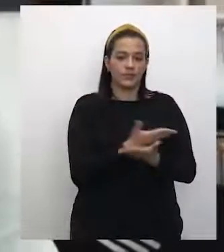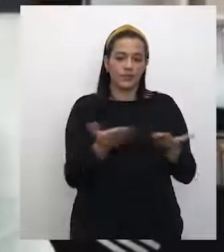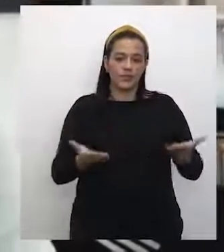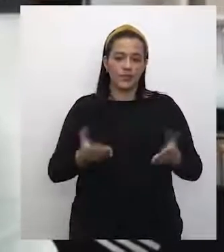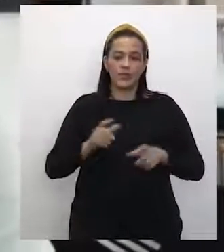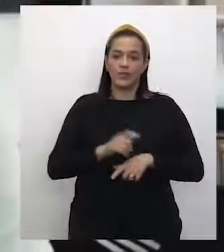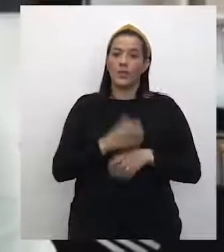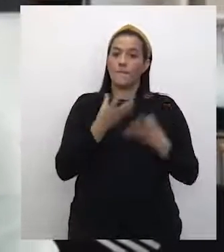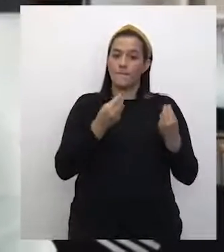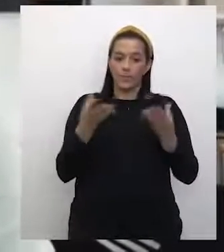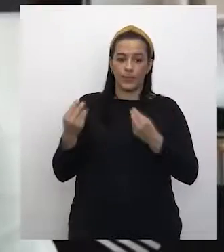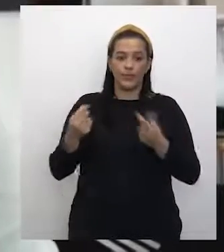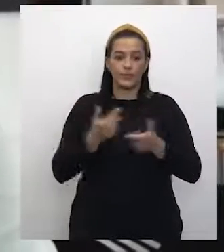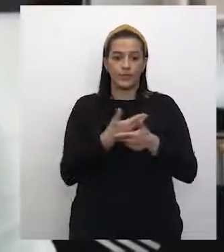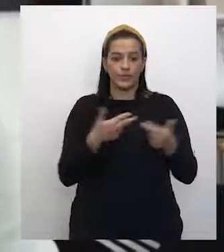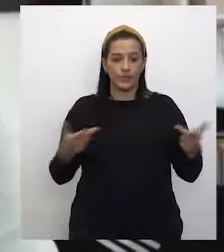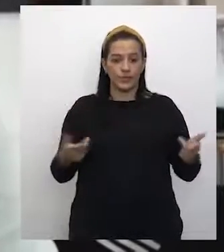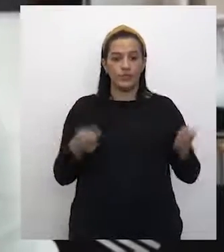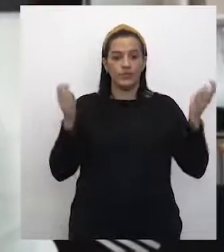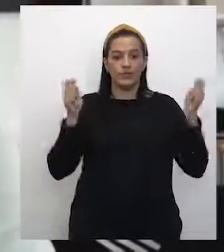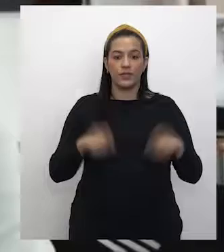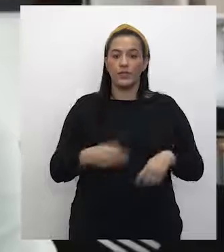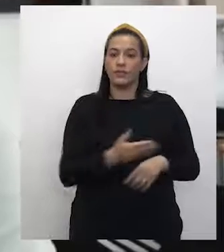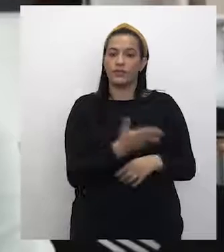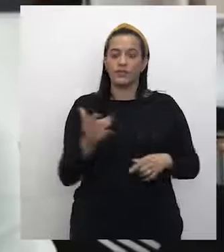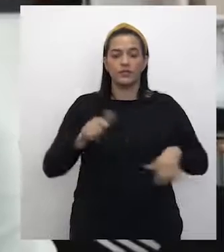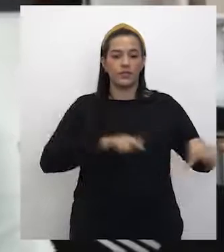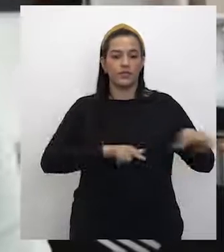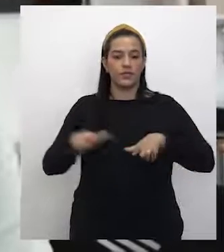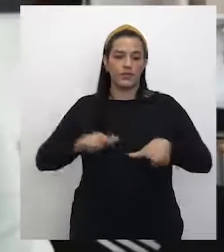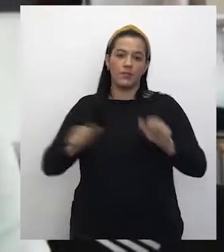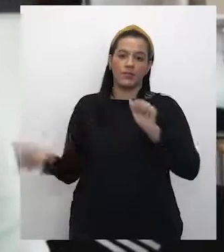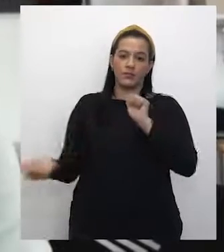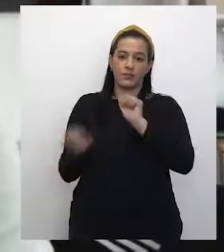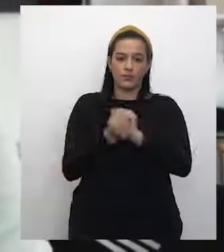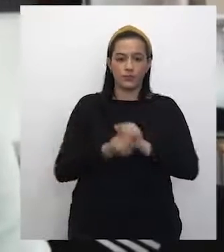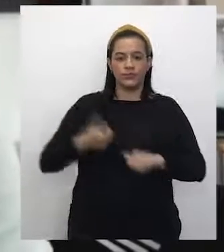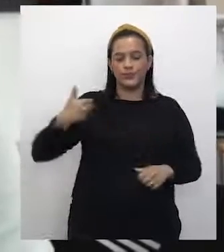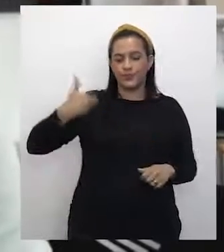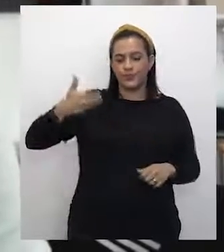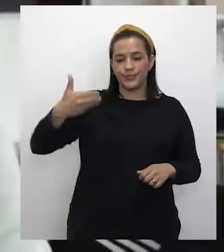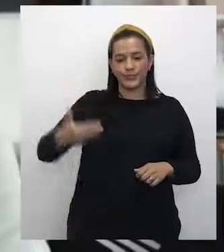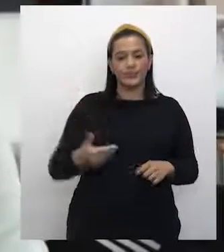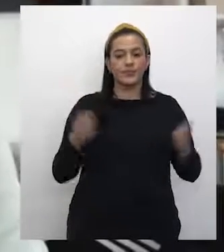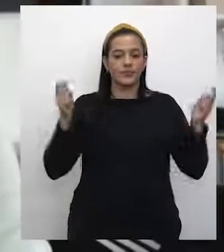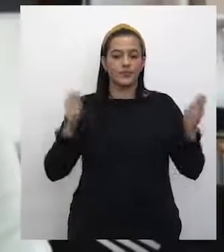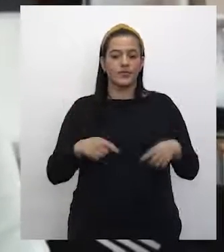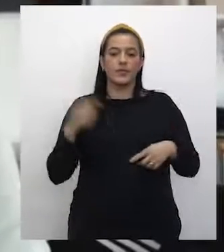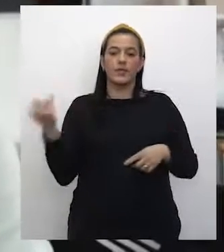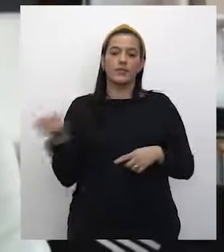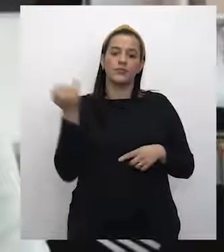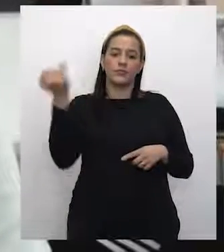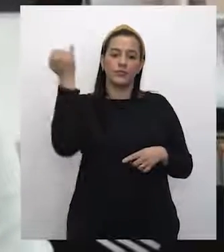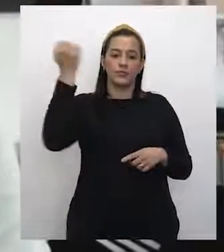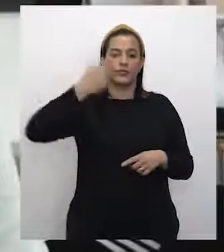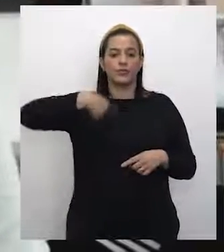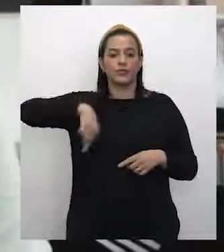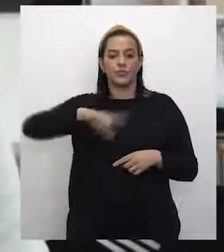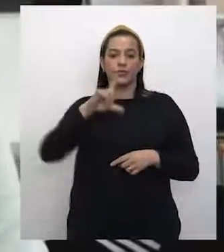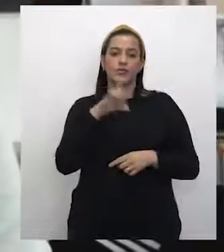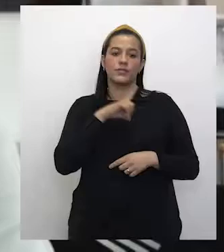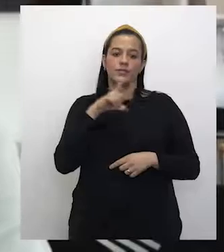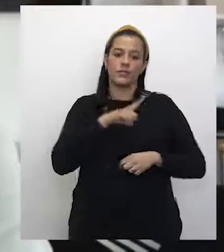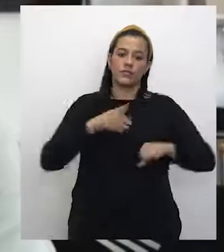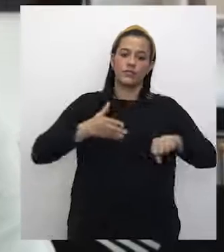bastante cheio e vocês trabalham com os alunos diariamente. Então, é muito importante que a gente tenha aí acesso